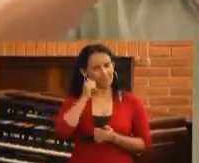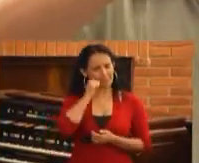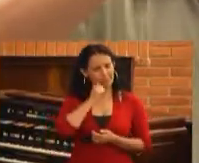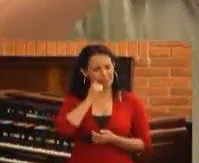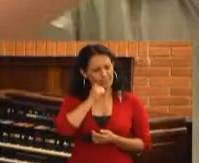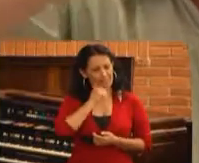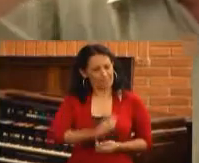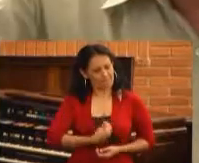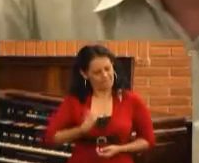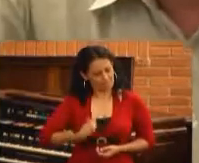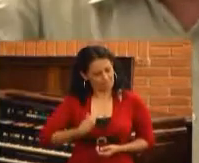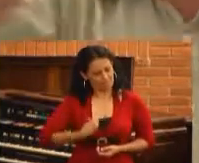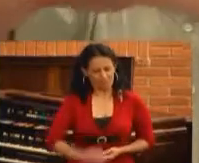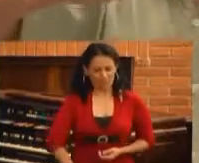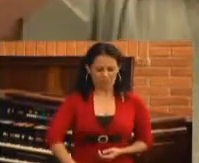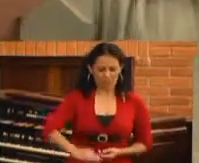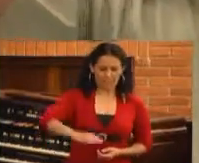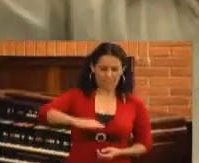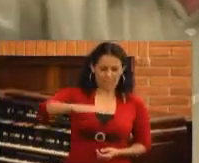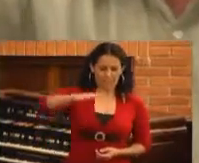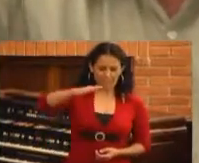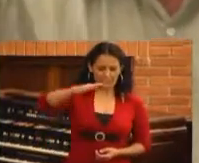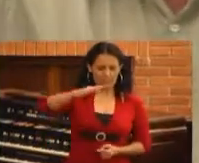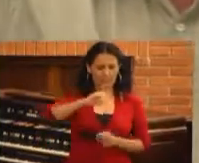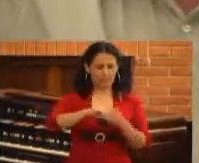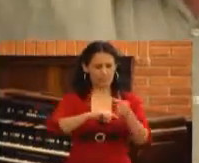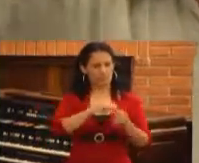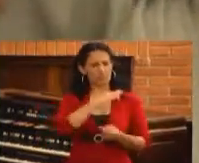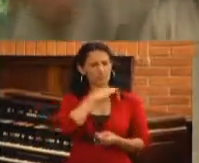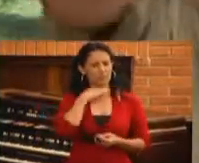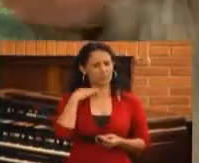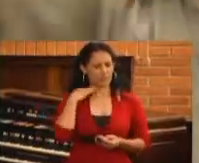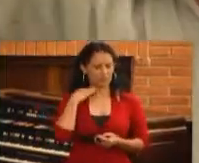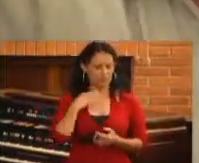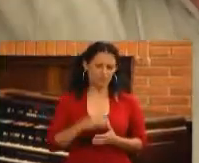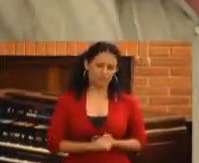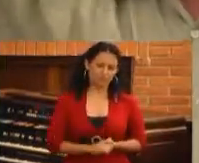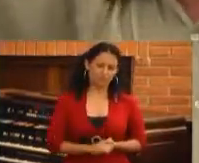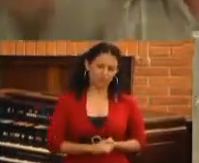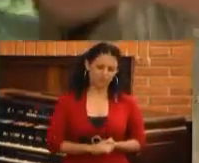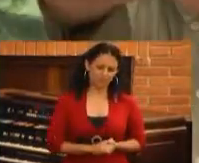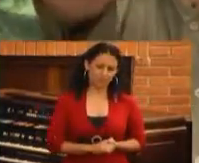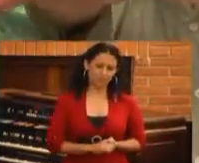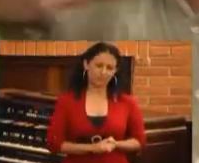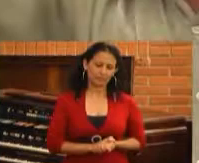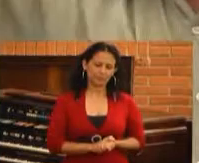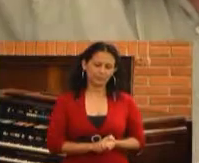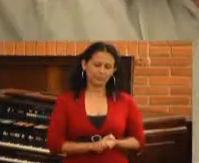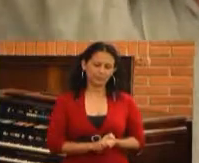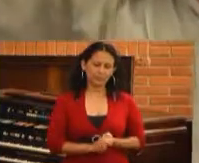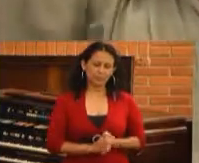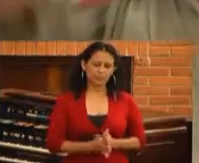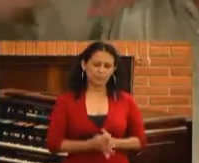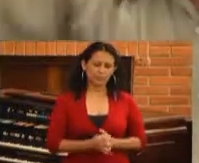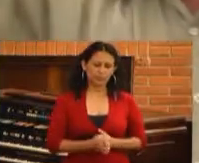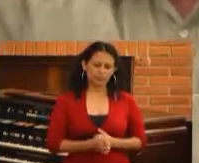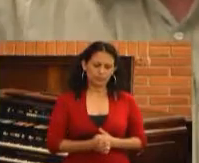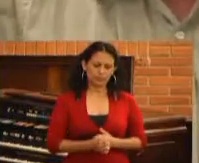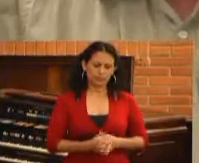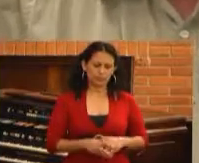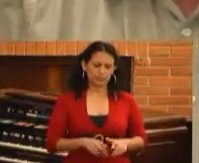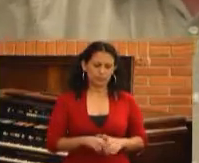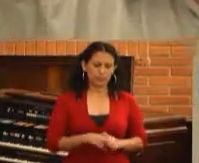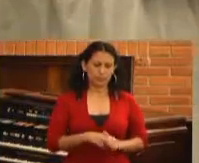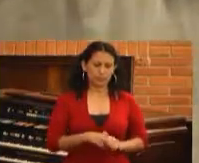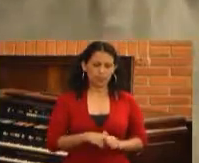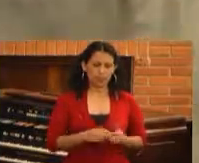vai combater exatamente a doutrina que está agraçando no mundo hoje, deste